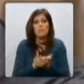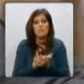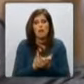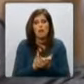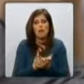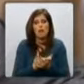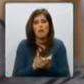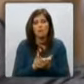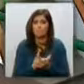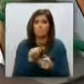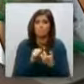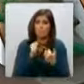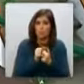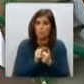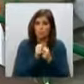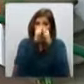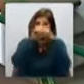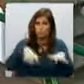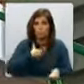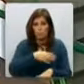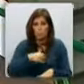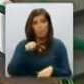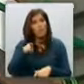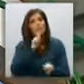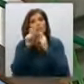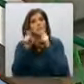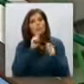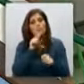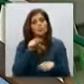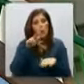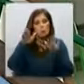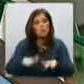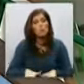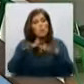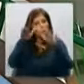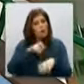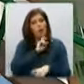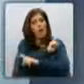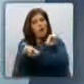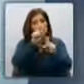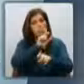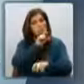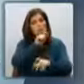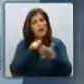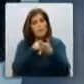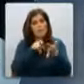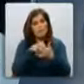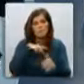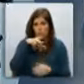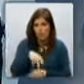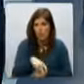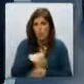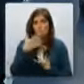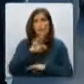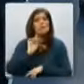grandes repercussões a nível mundial. Nesta entrevista, este muçulmano alerta para possíveis ameaças para Portugal,